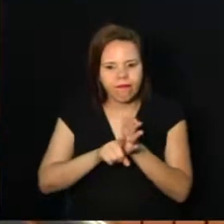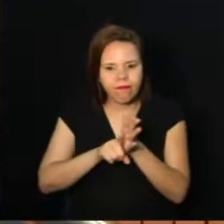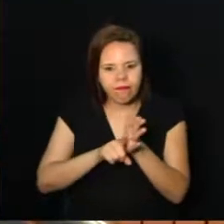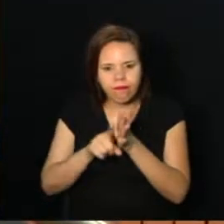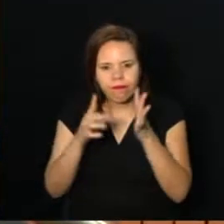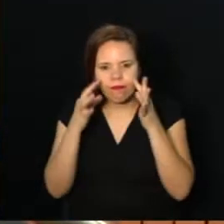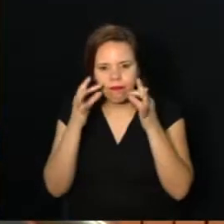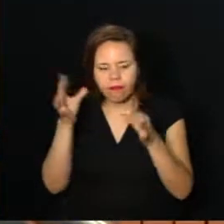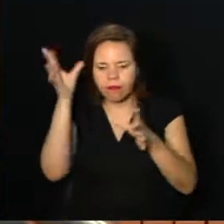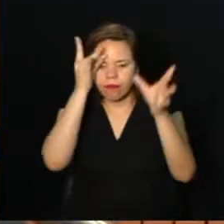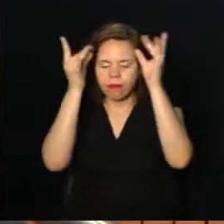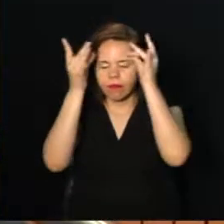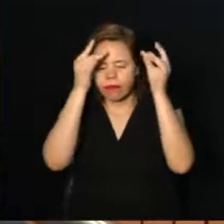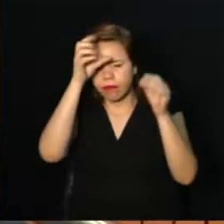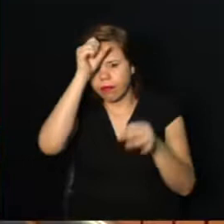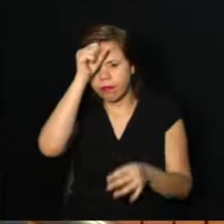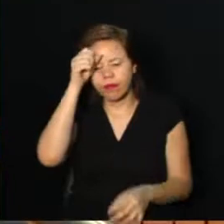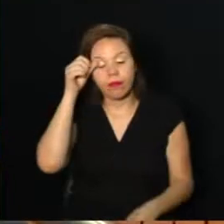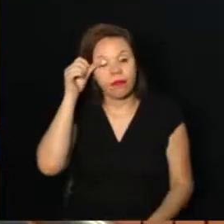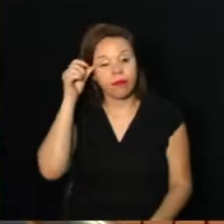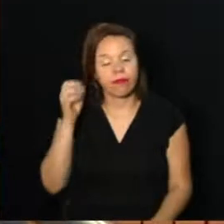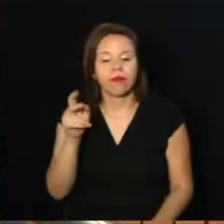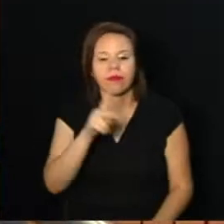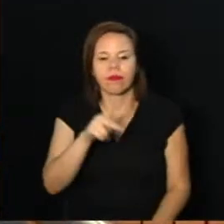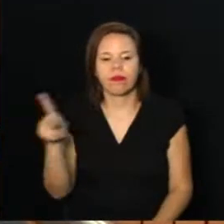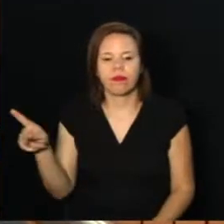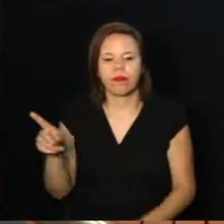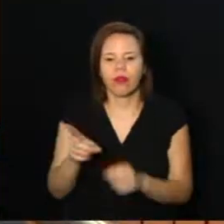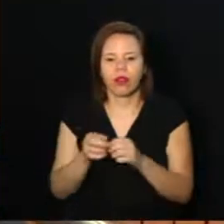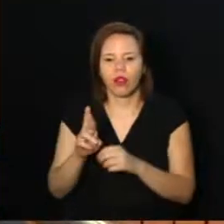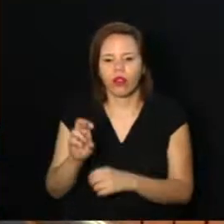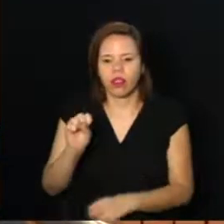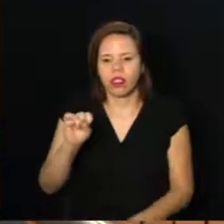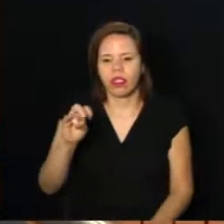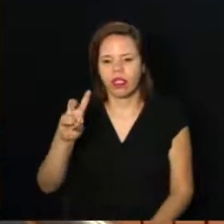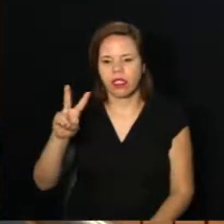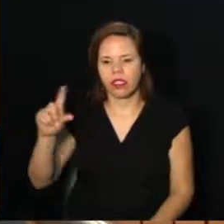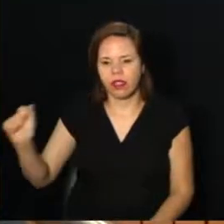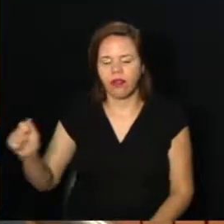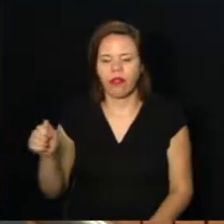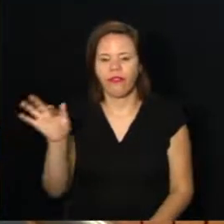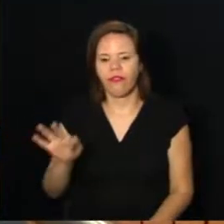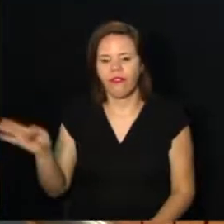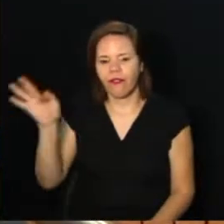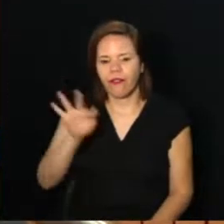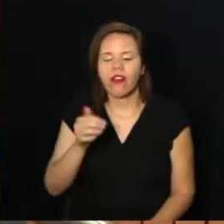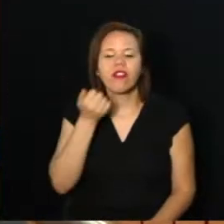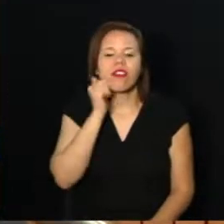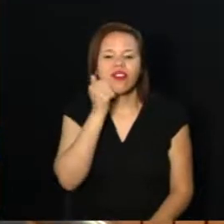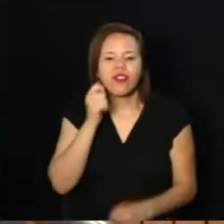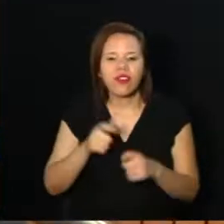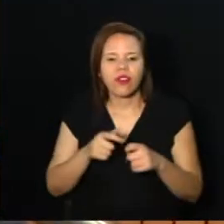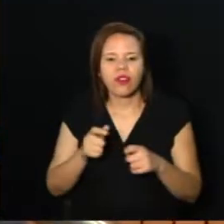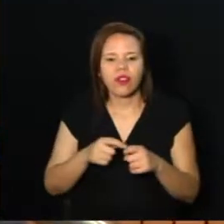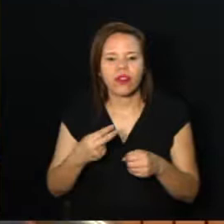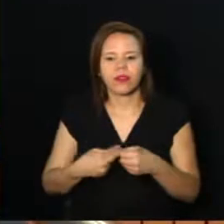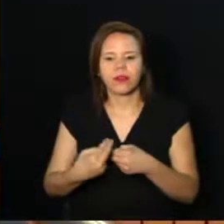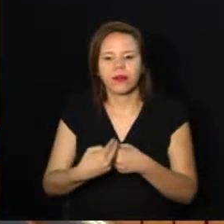da Aprendizagem. Professora doutora Silvia Maria Ciasca, da Faculdade de Ciências Médicas da